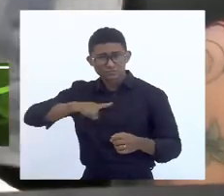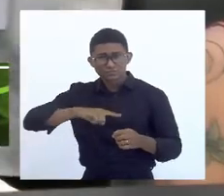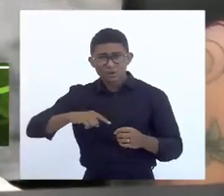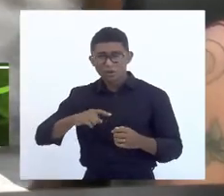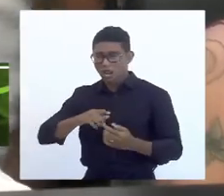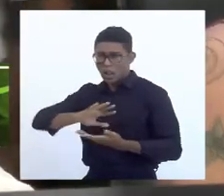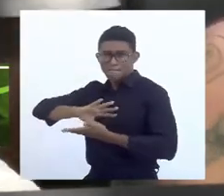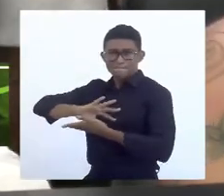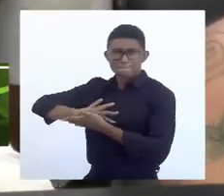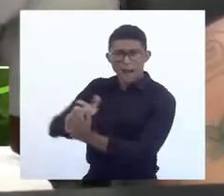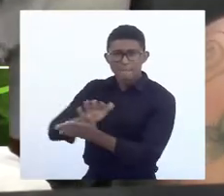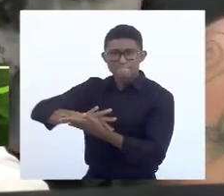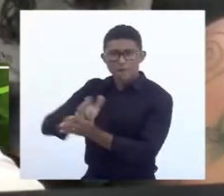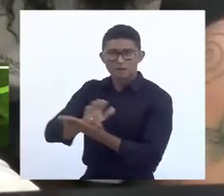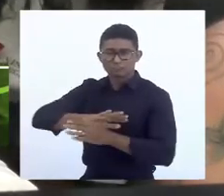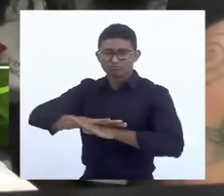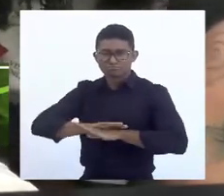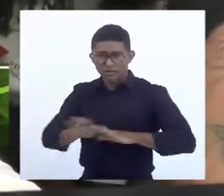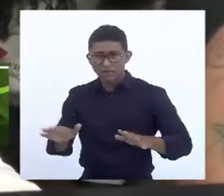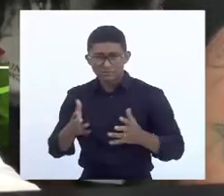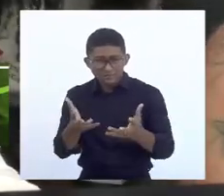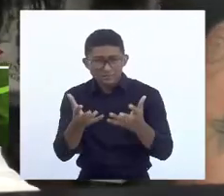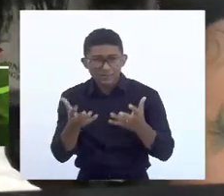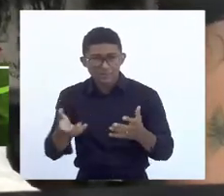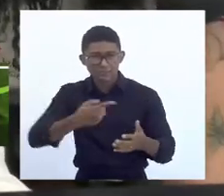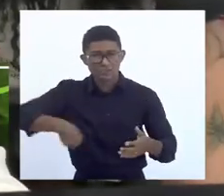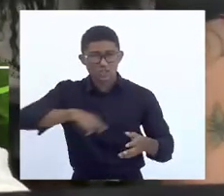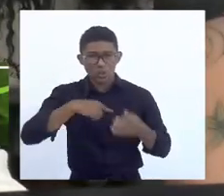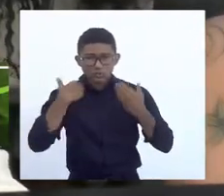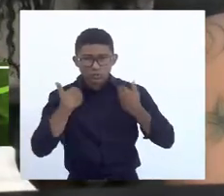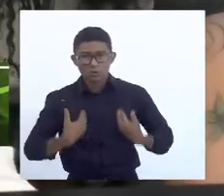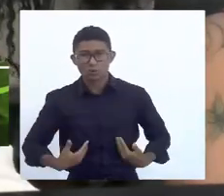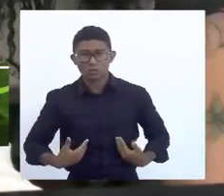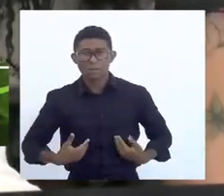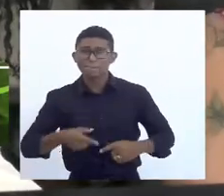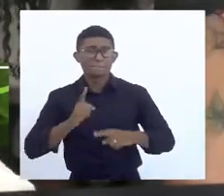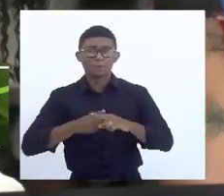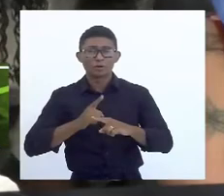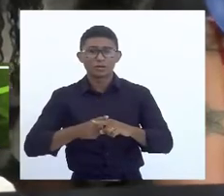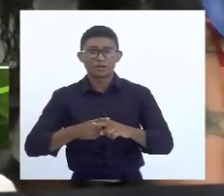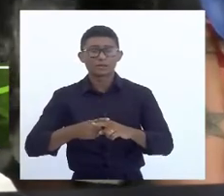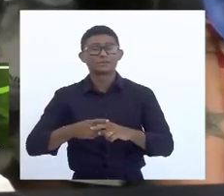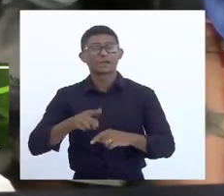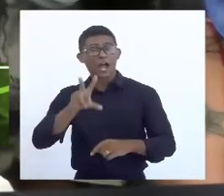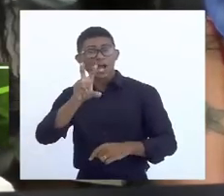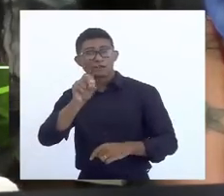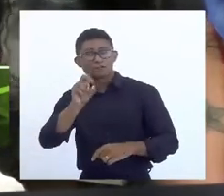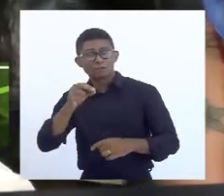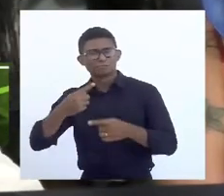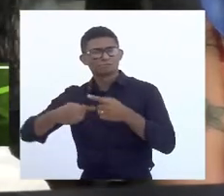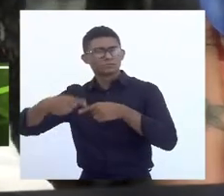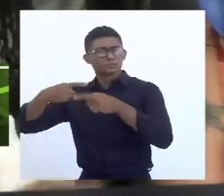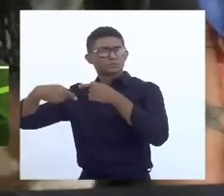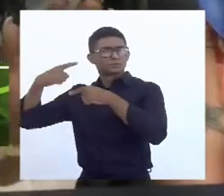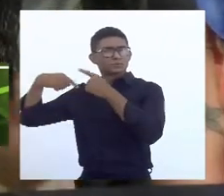nossos corpos, é simplesmente porque bisavó, porque tataravó, elas se